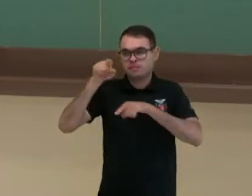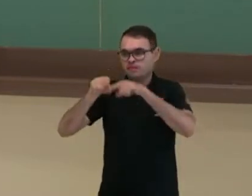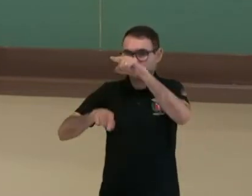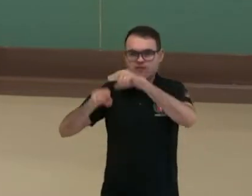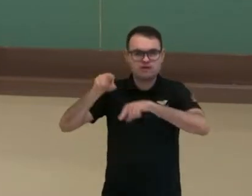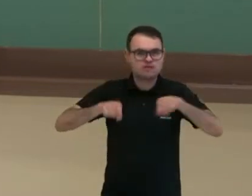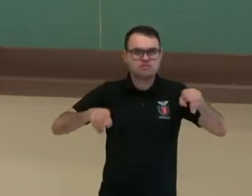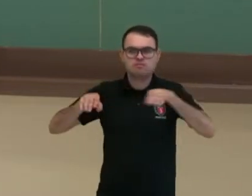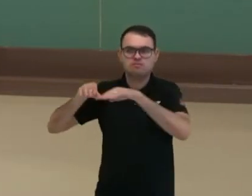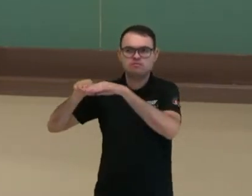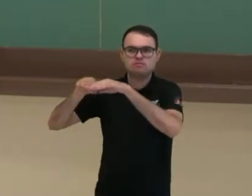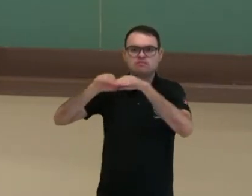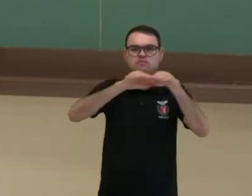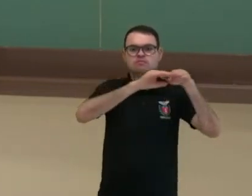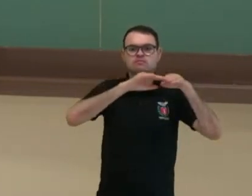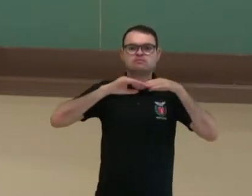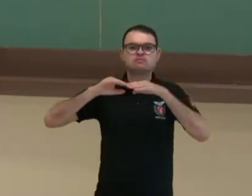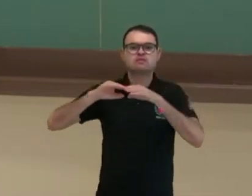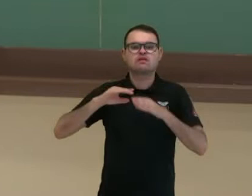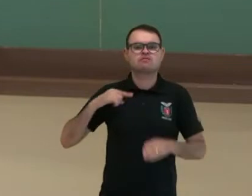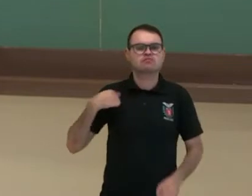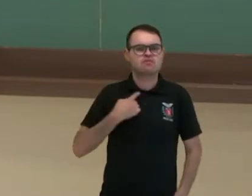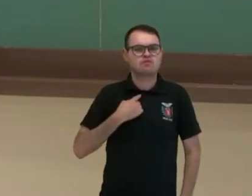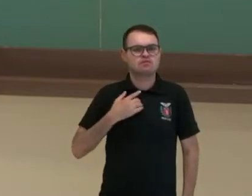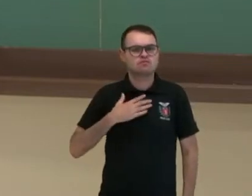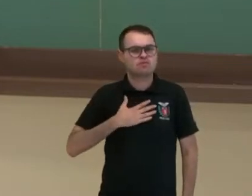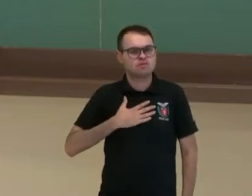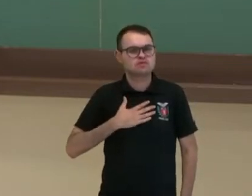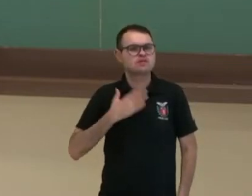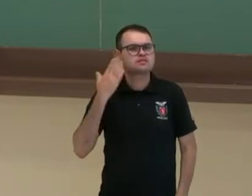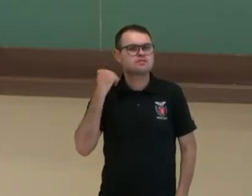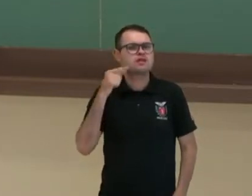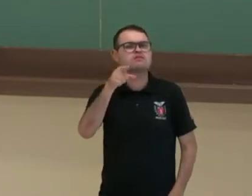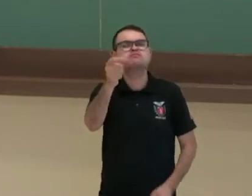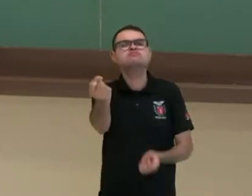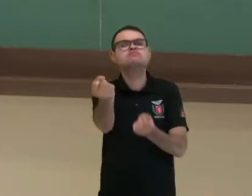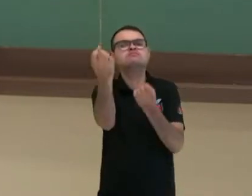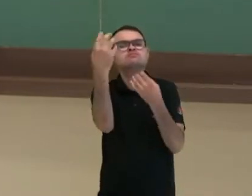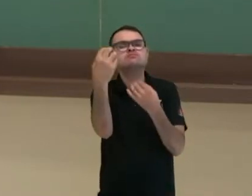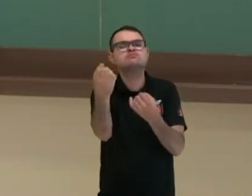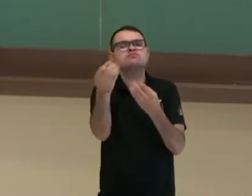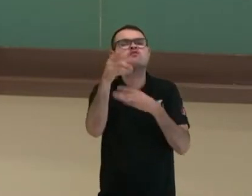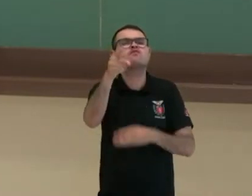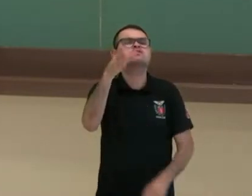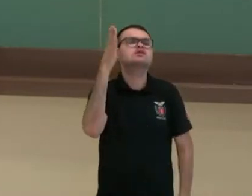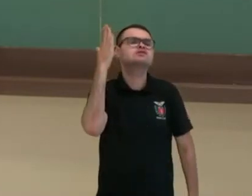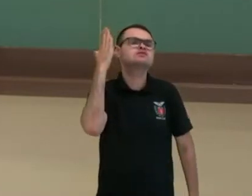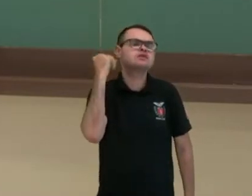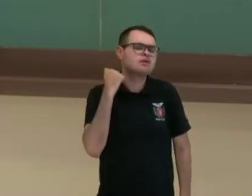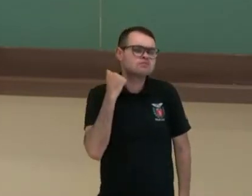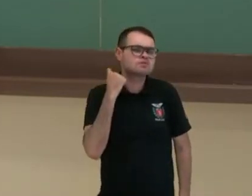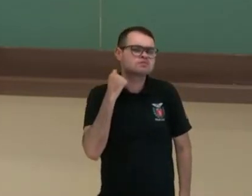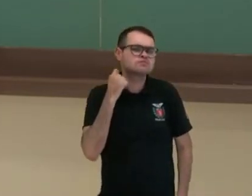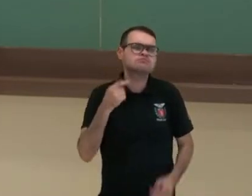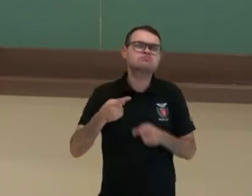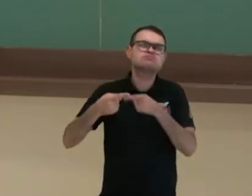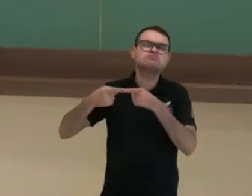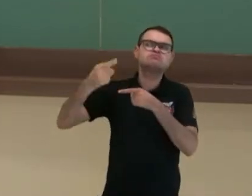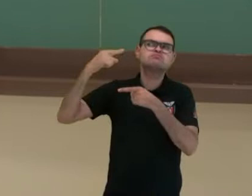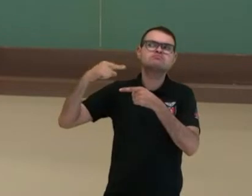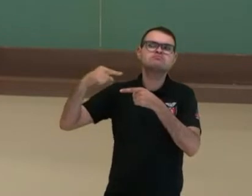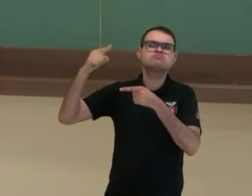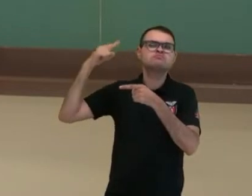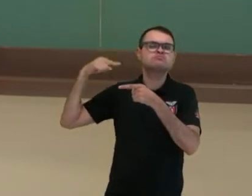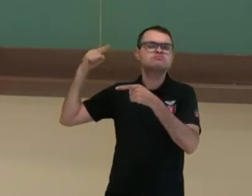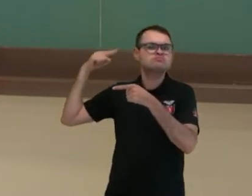Nós, professores, nós gostamos de saber o que você já sabe, o que você aprendeu em anos anteriores.